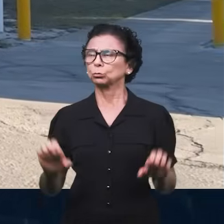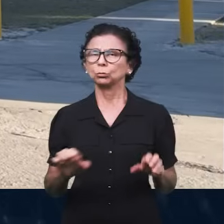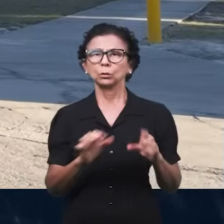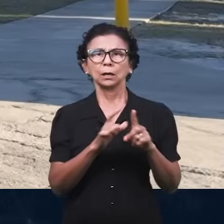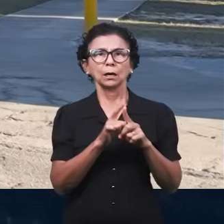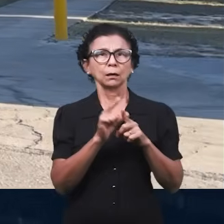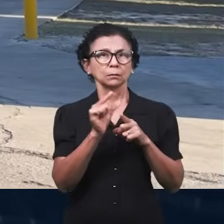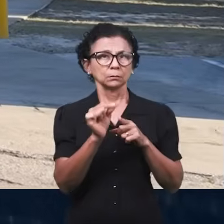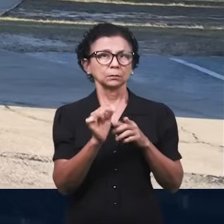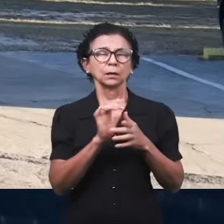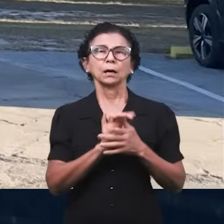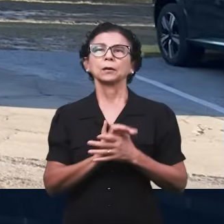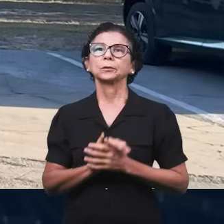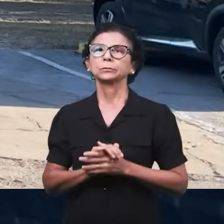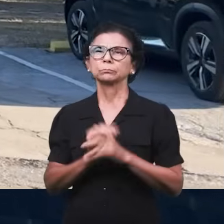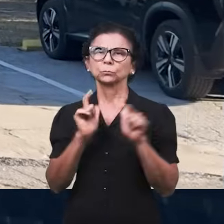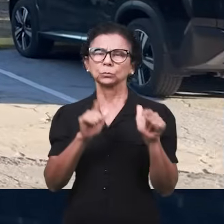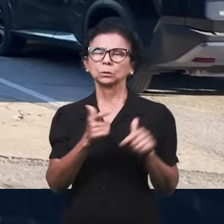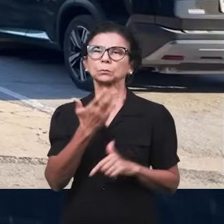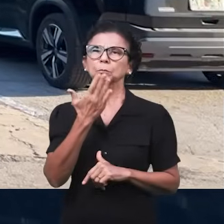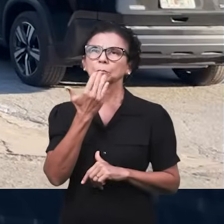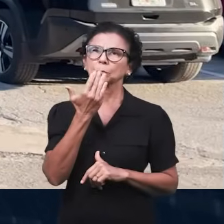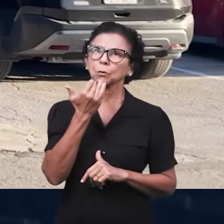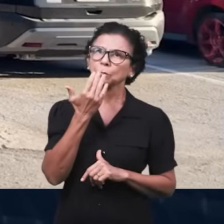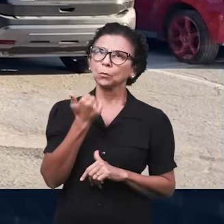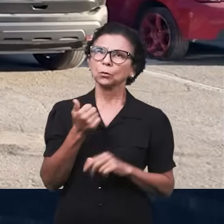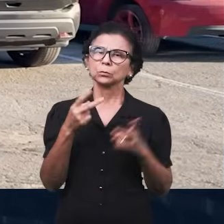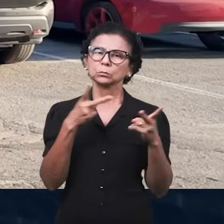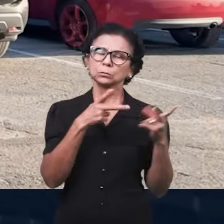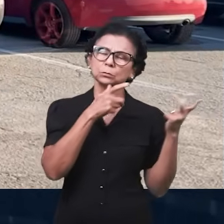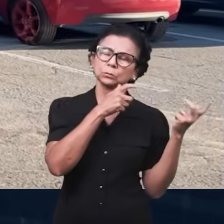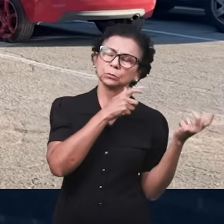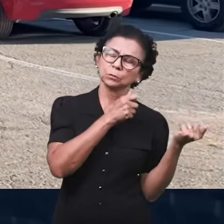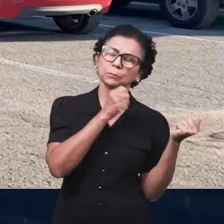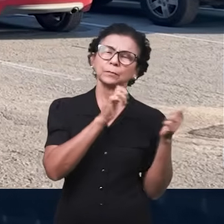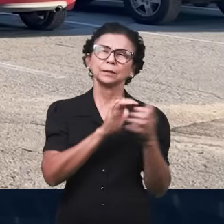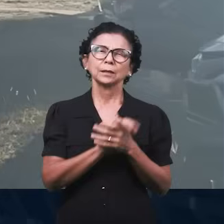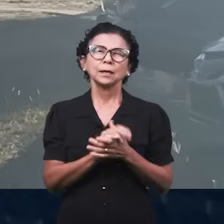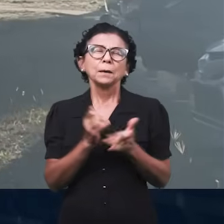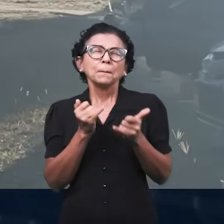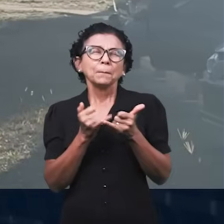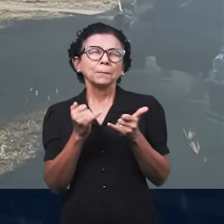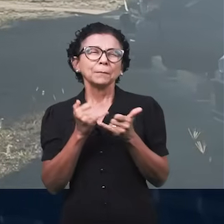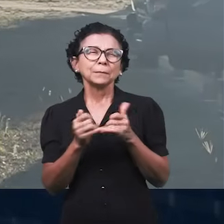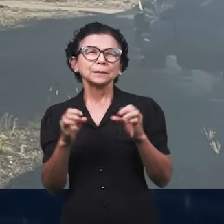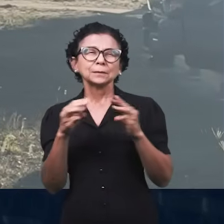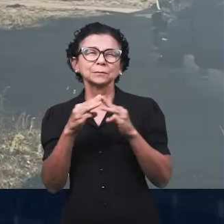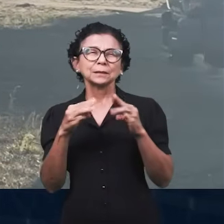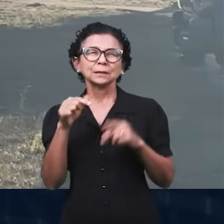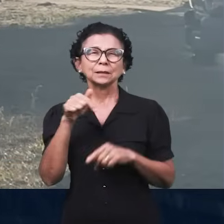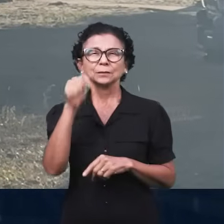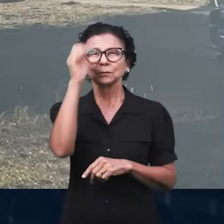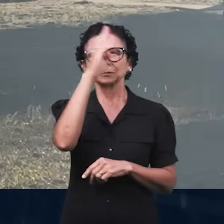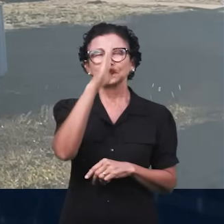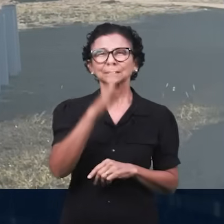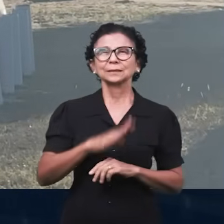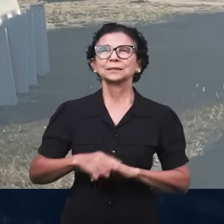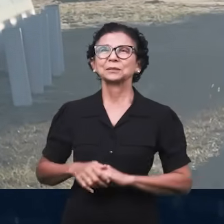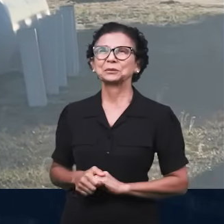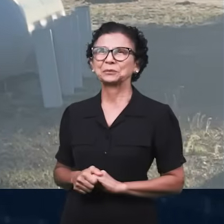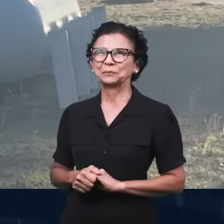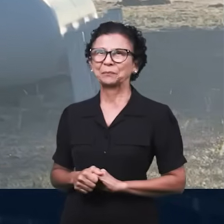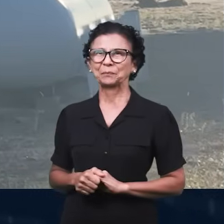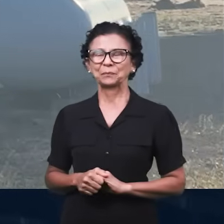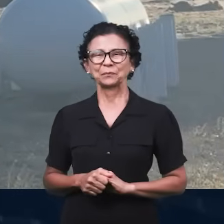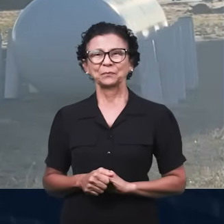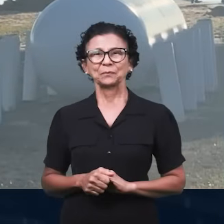com alojamentos e refeitórios, proporcionando uma experiência que mais se aproxima dos seminários dos manaíns no Brasil. A gente